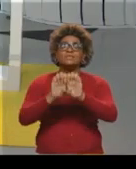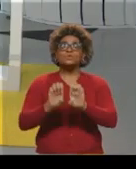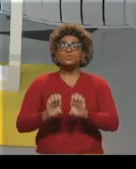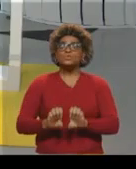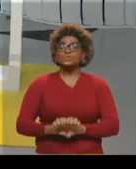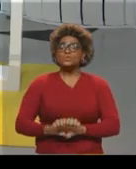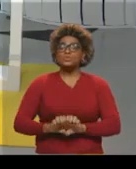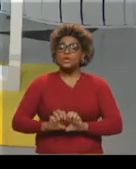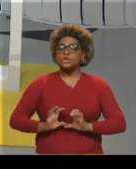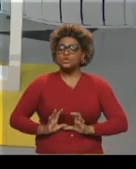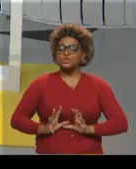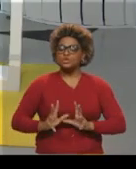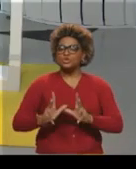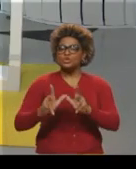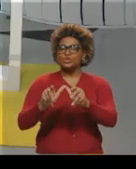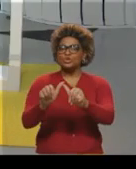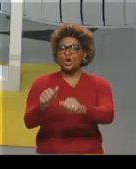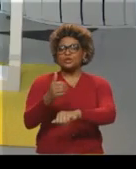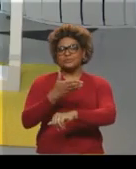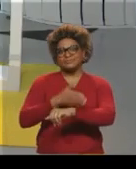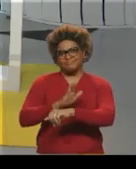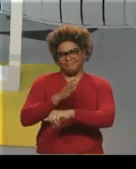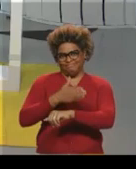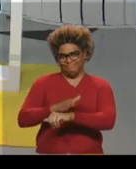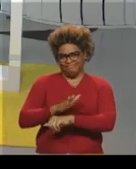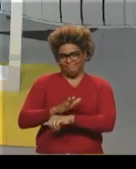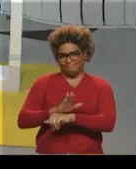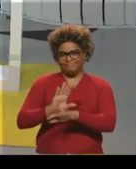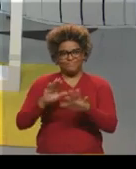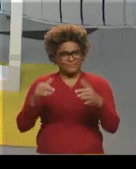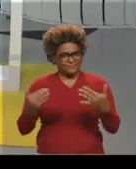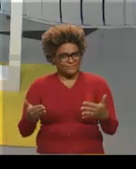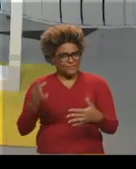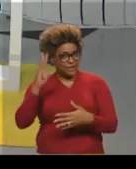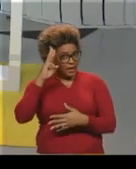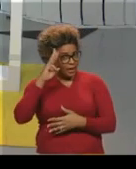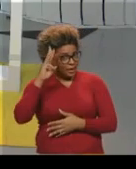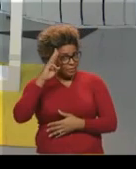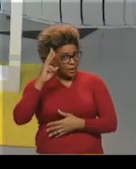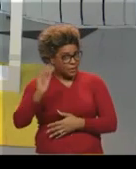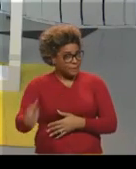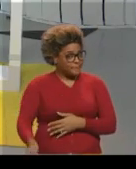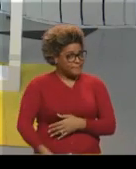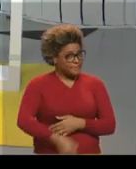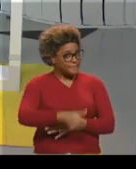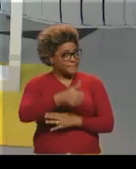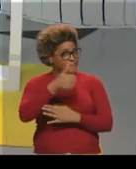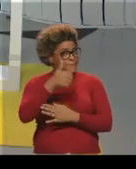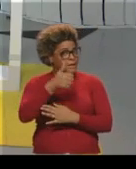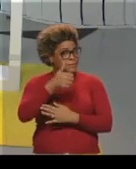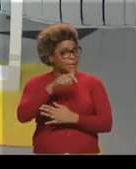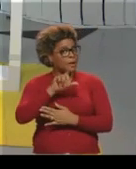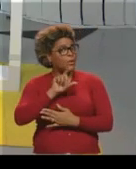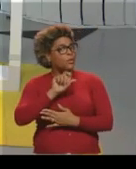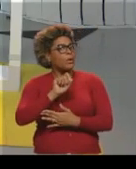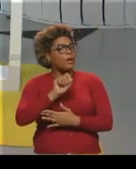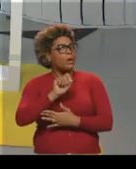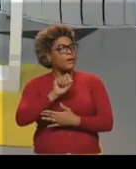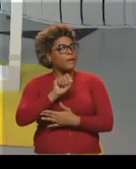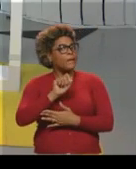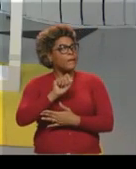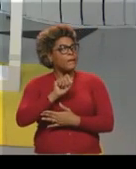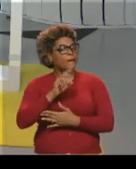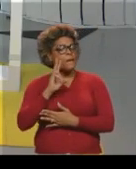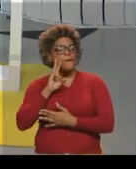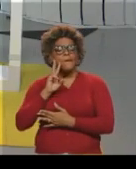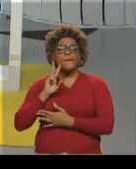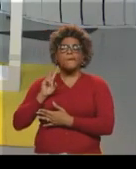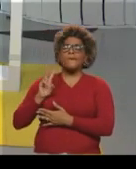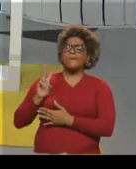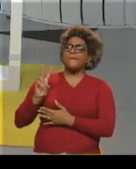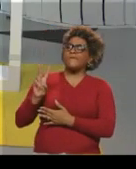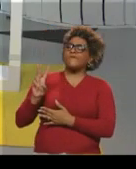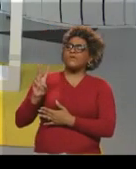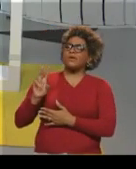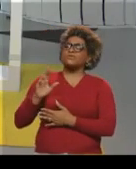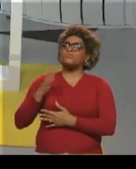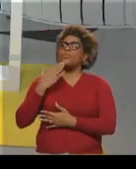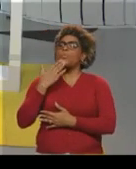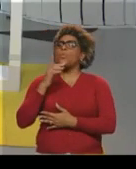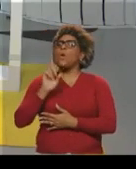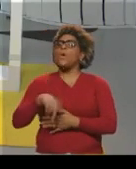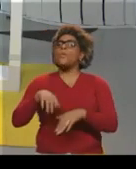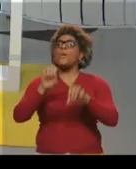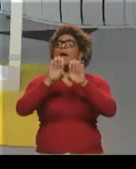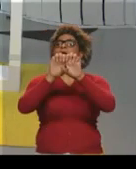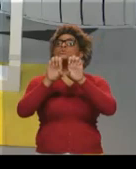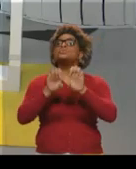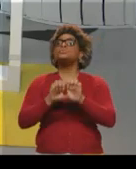de todos esses exercícios. Então, lembrando, primeiro, eu vou olhar qual que é a estrutura, o nome da